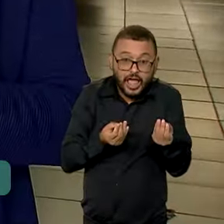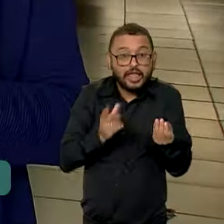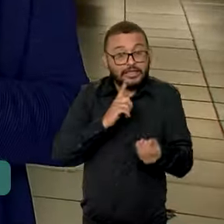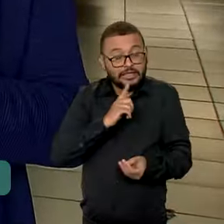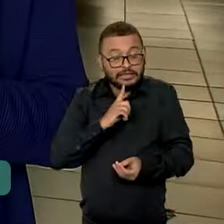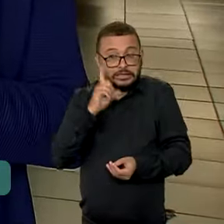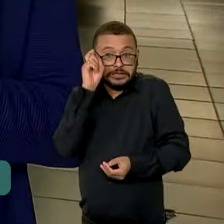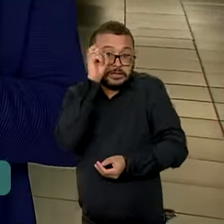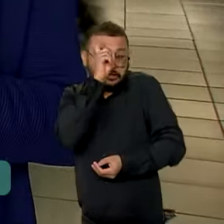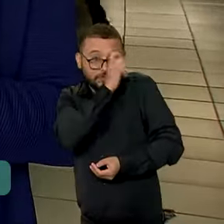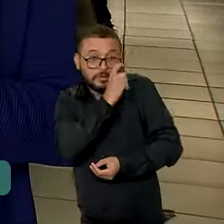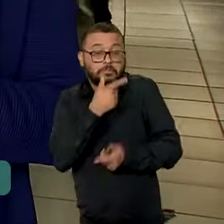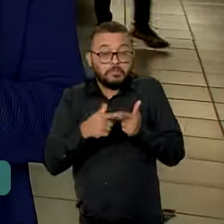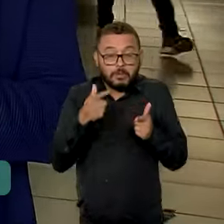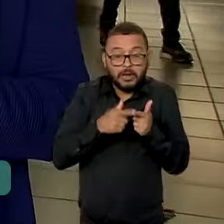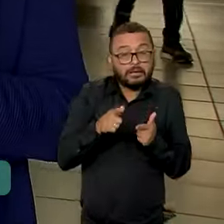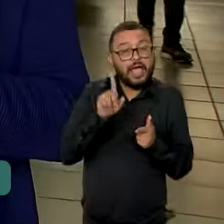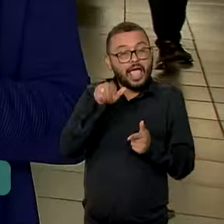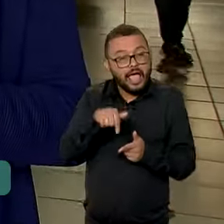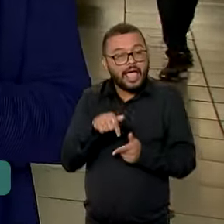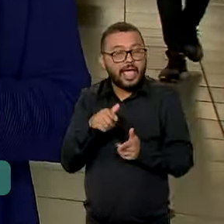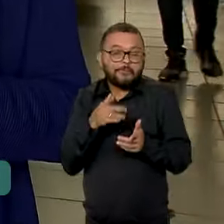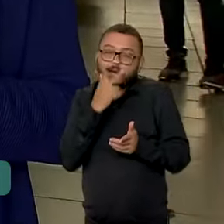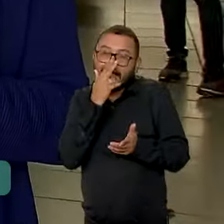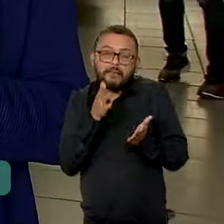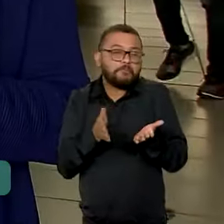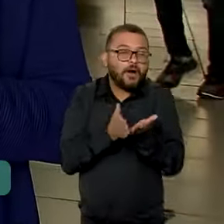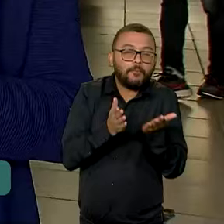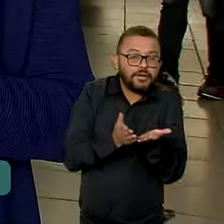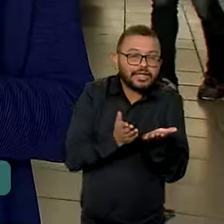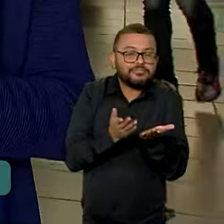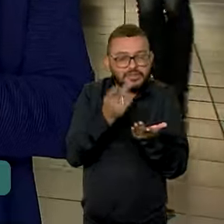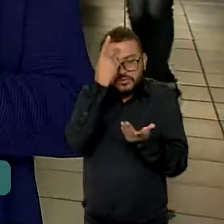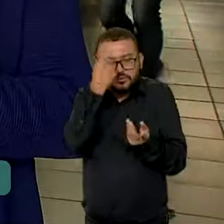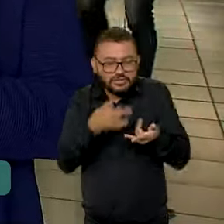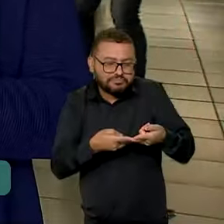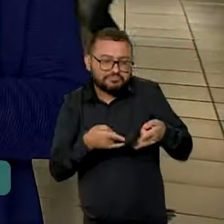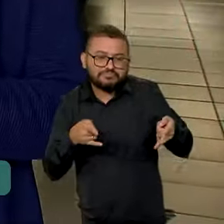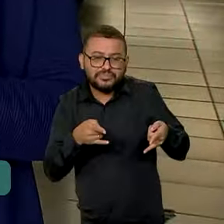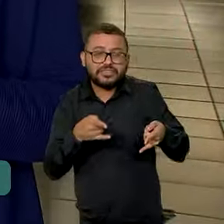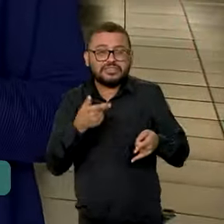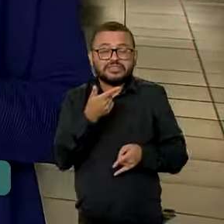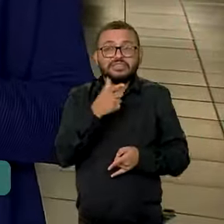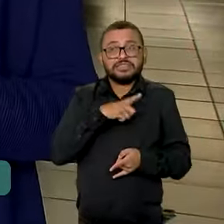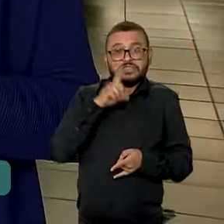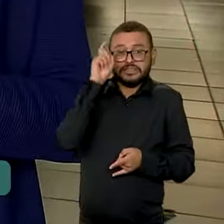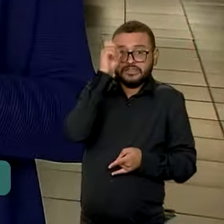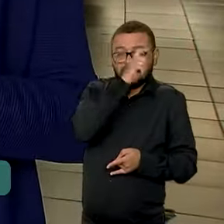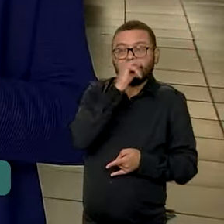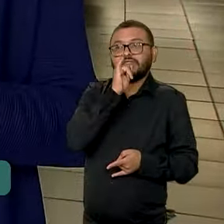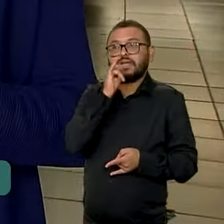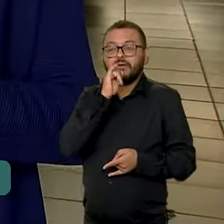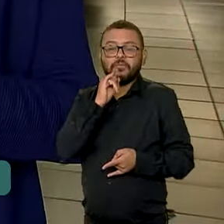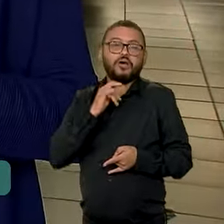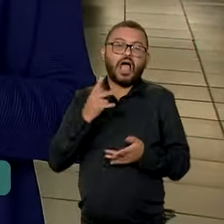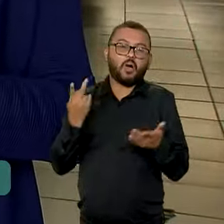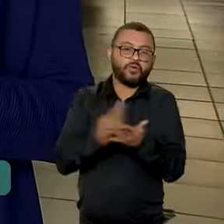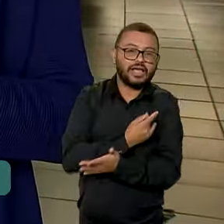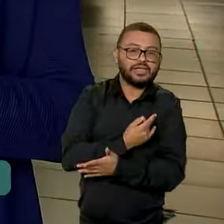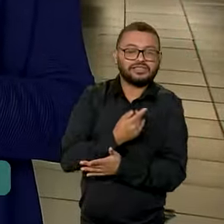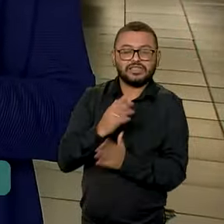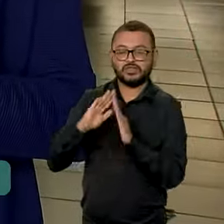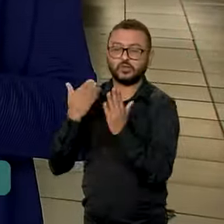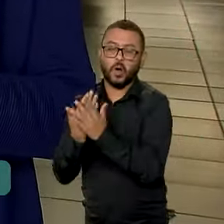Essa precariedade, também chamada de pobreza menstrual, leva a várias consequências, como baixo